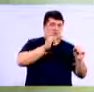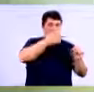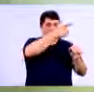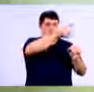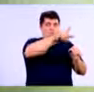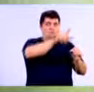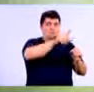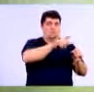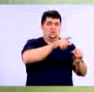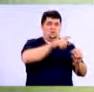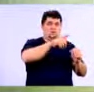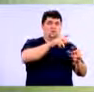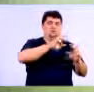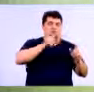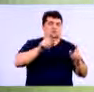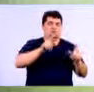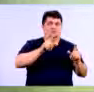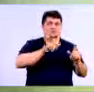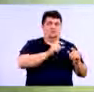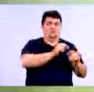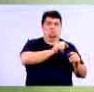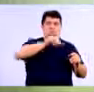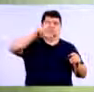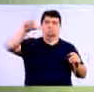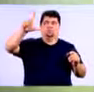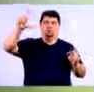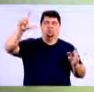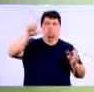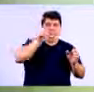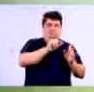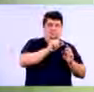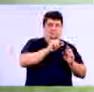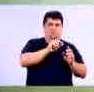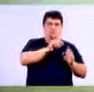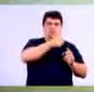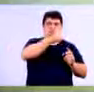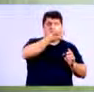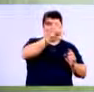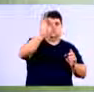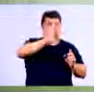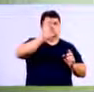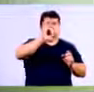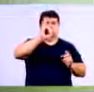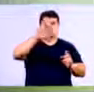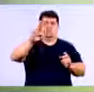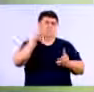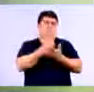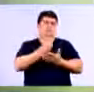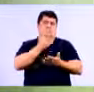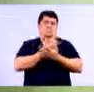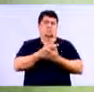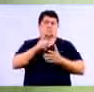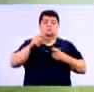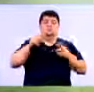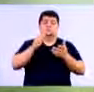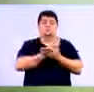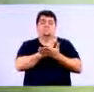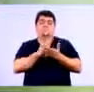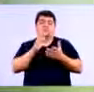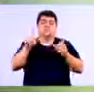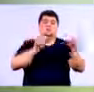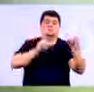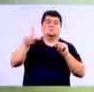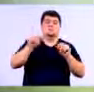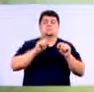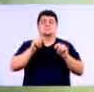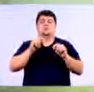progressiva, o fator é único, é 15% para o imposto de renda. Então, dependendo do produto que você escolhe, se é